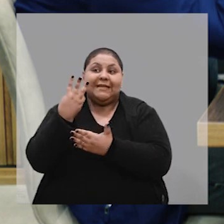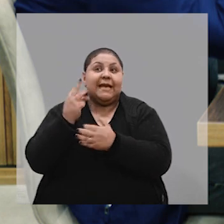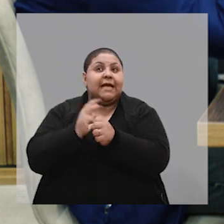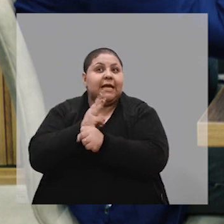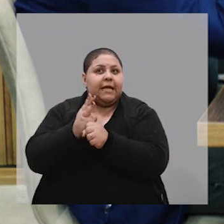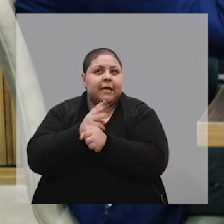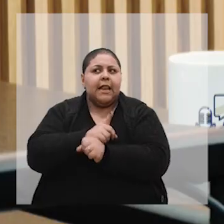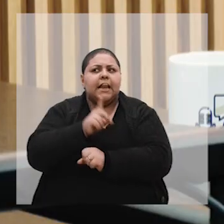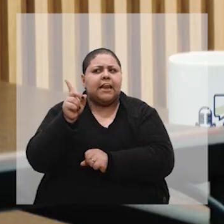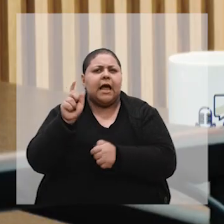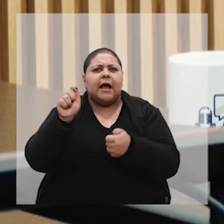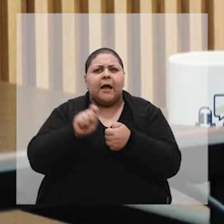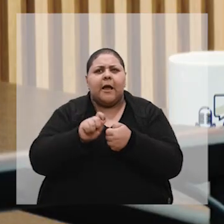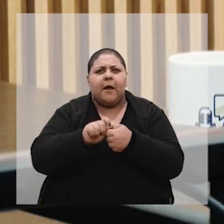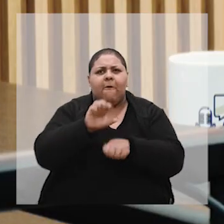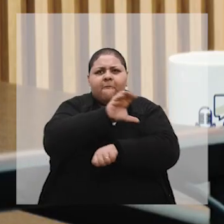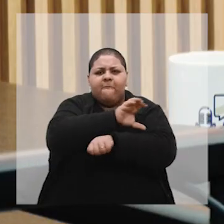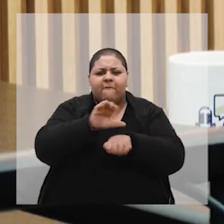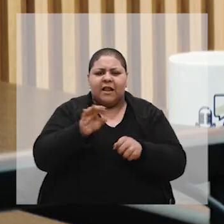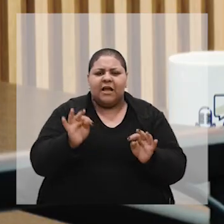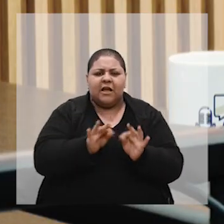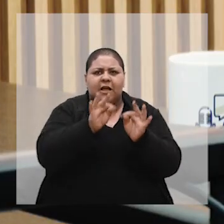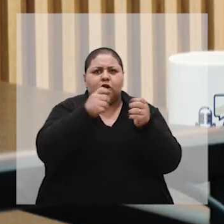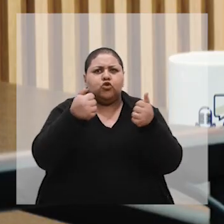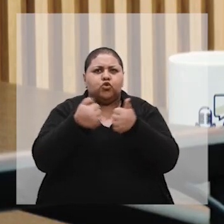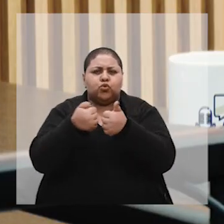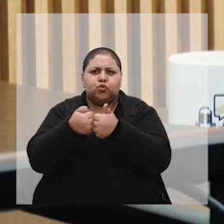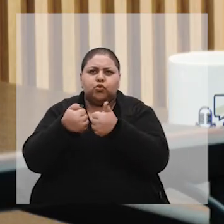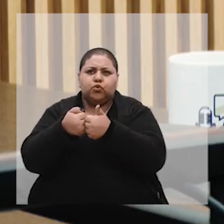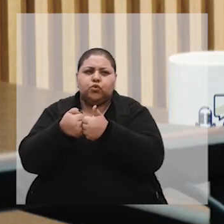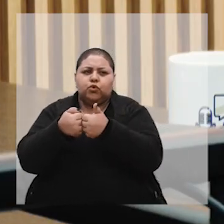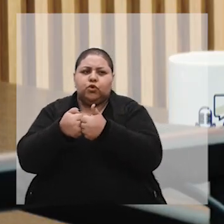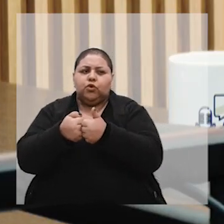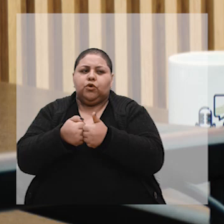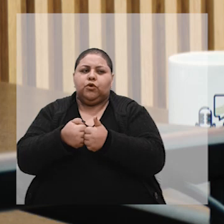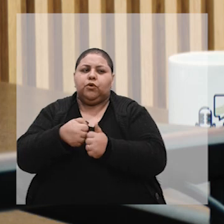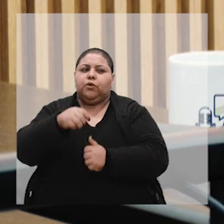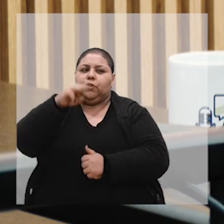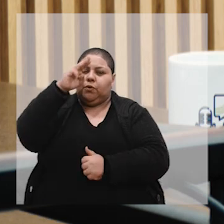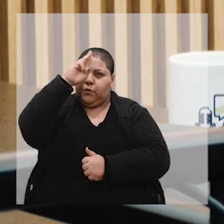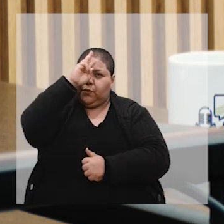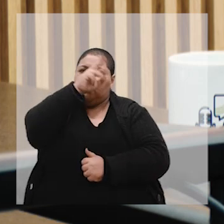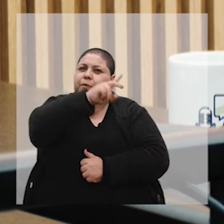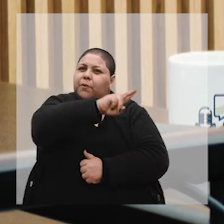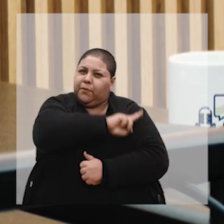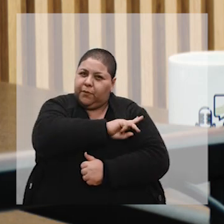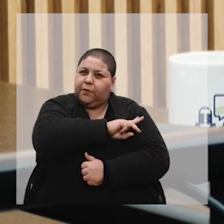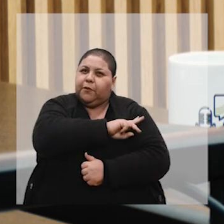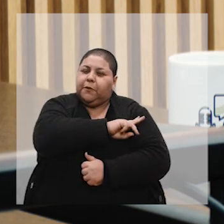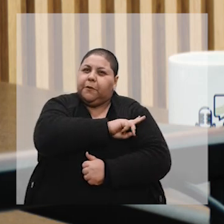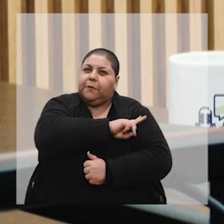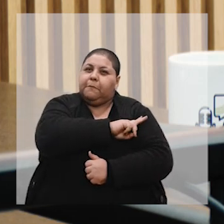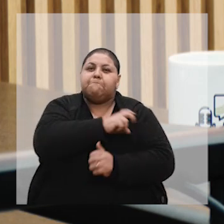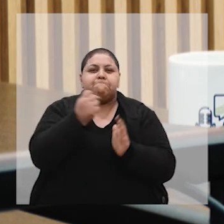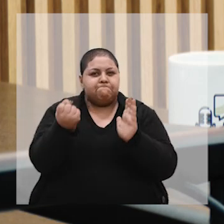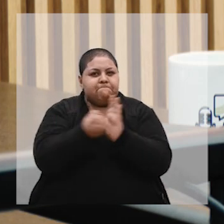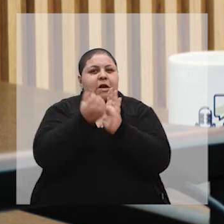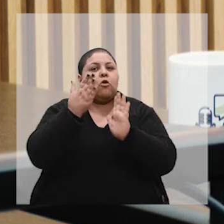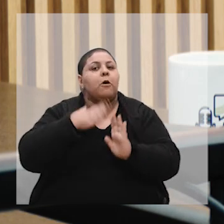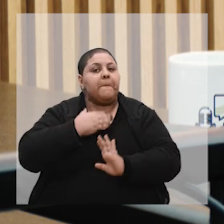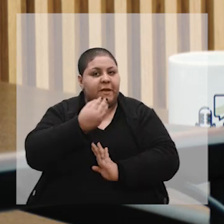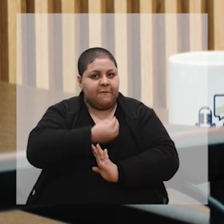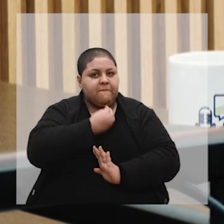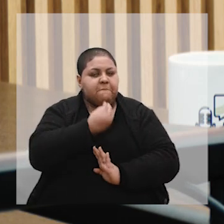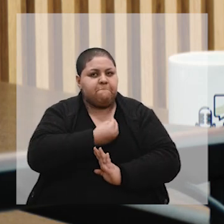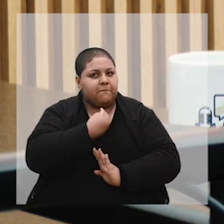lá. E lá a gente fazia o curso técnico junto com o ensino médio. Então, cara, aquilo de lá foi algo que marcou muito a